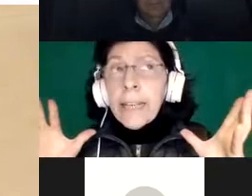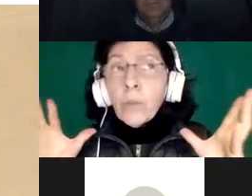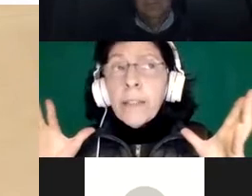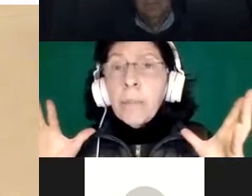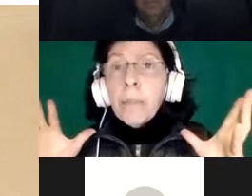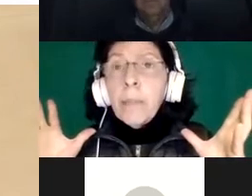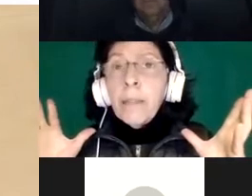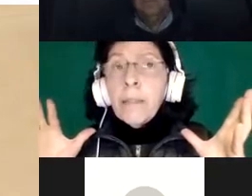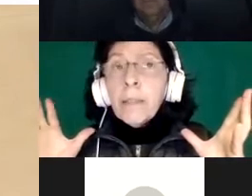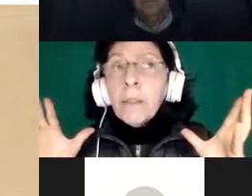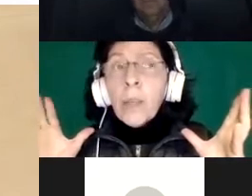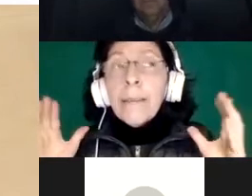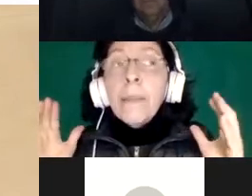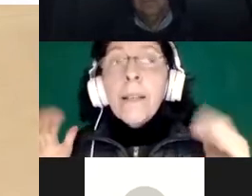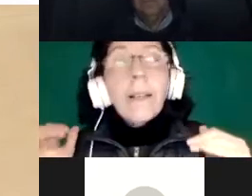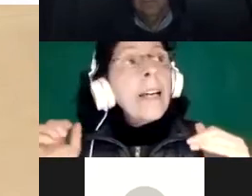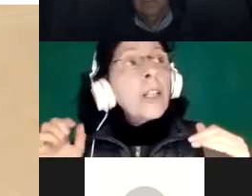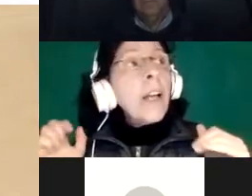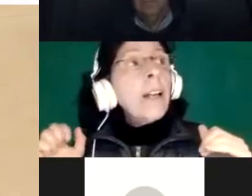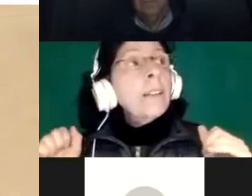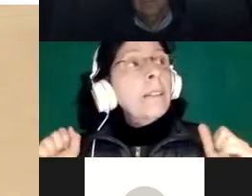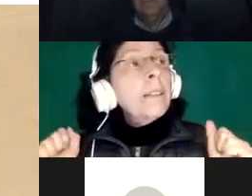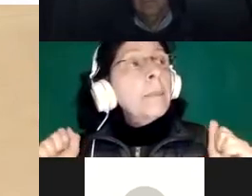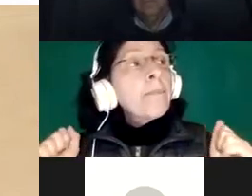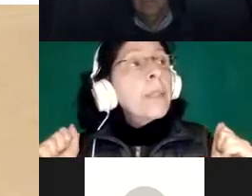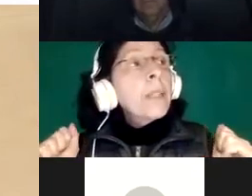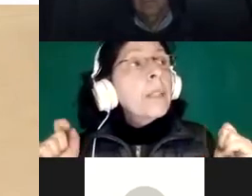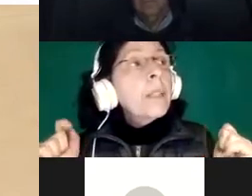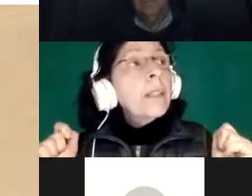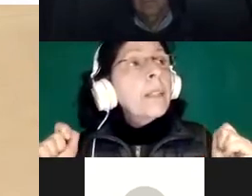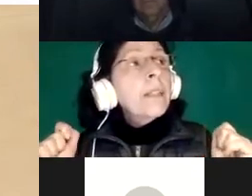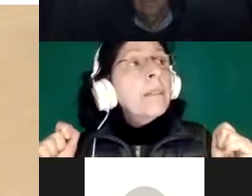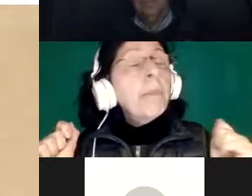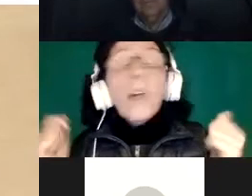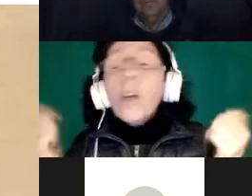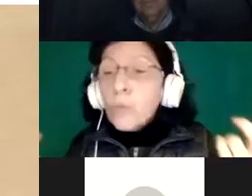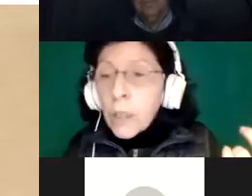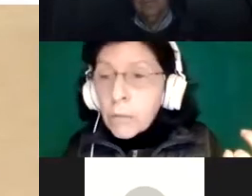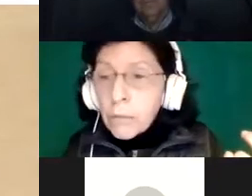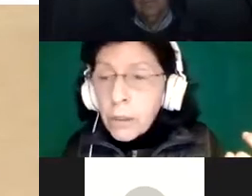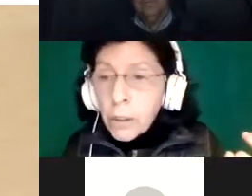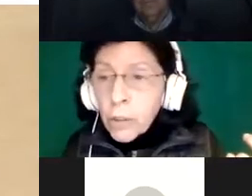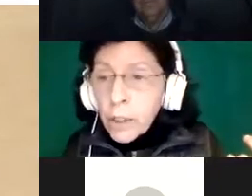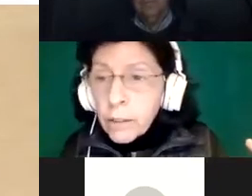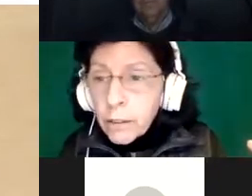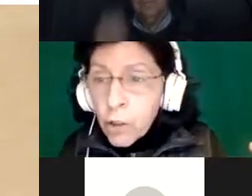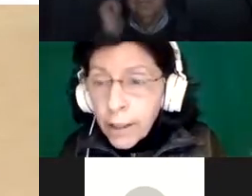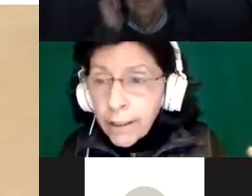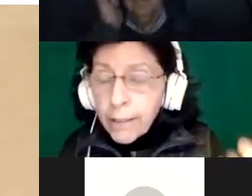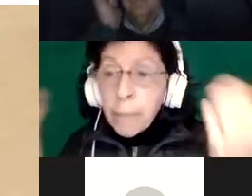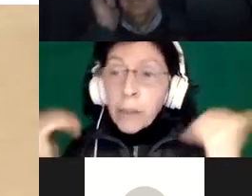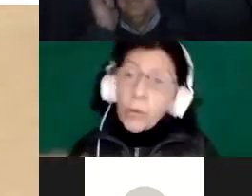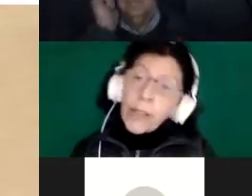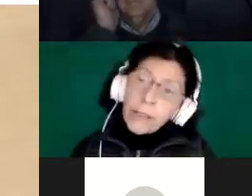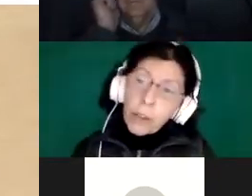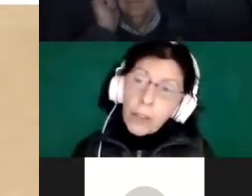é que eu tenho que imprimir, qual é a escala de maior redução que eu tenho que chegar